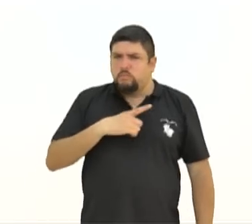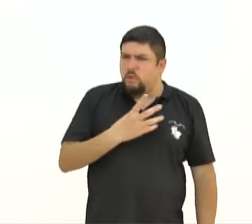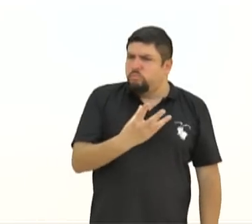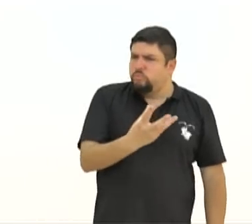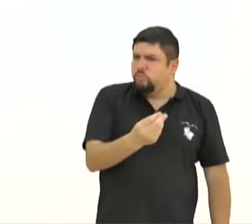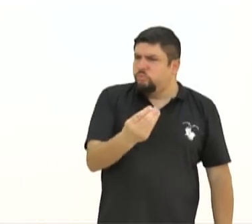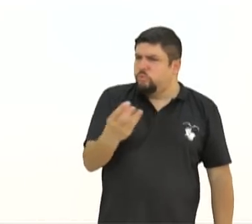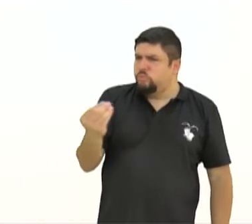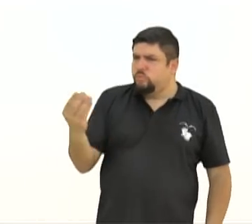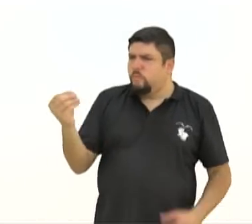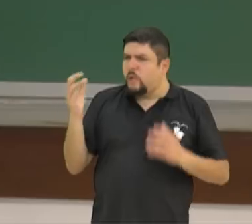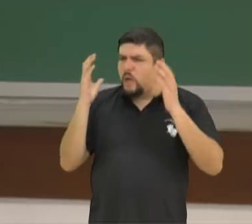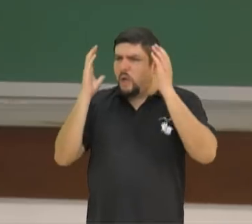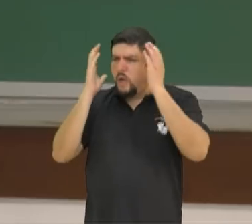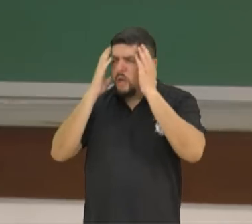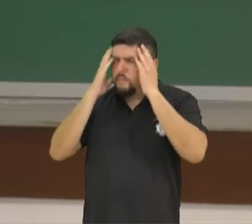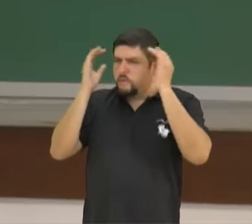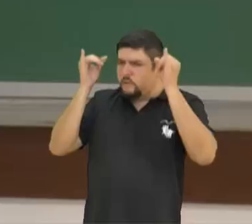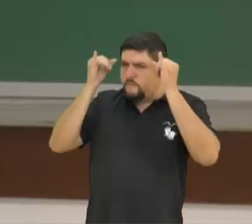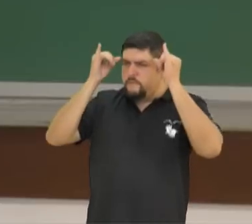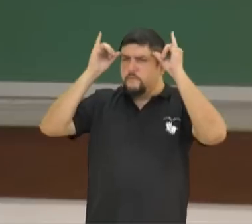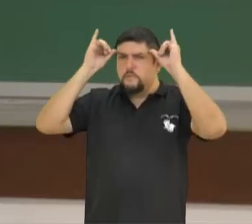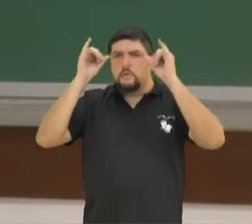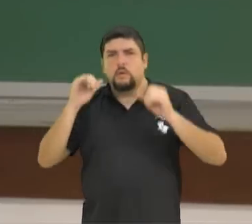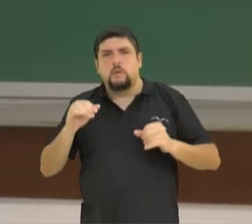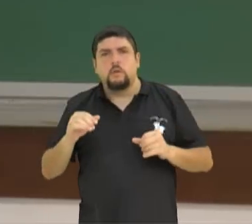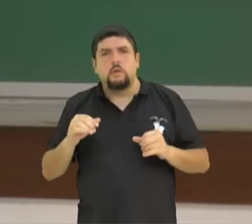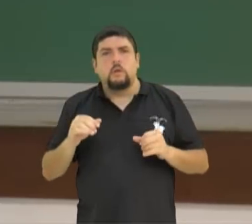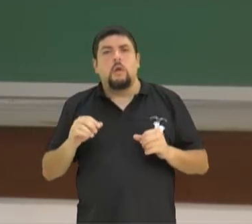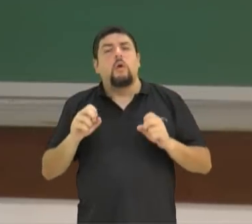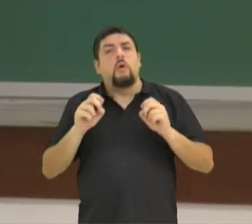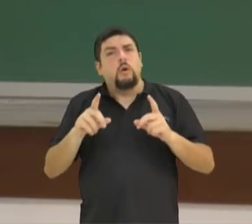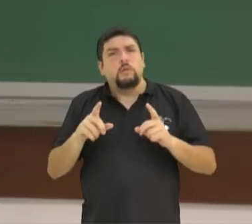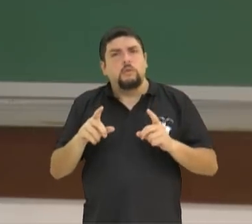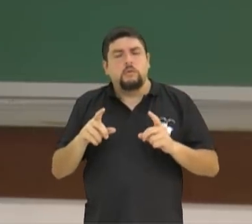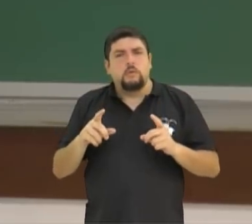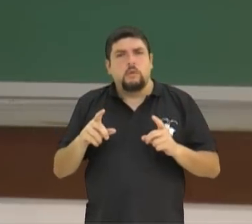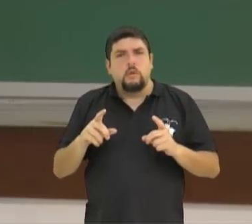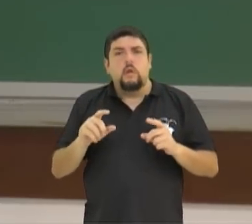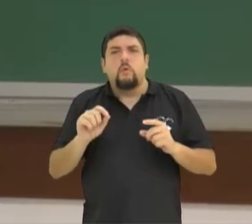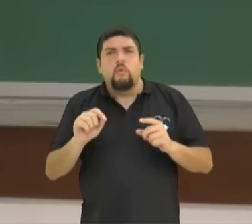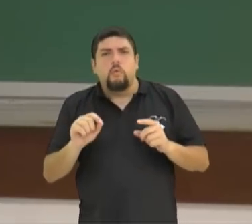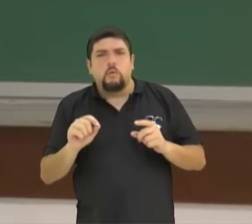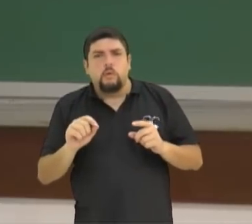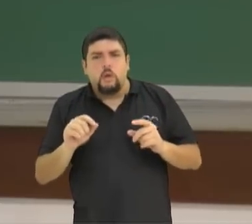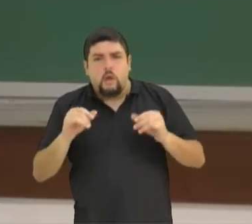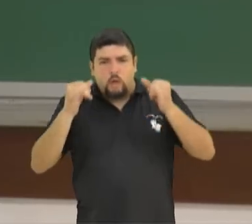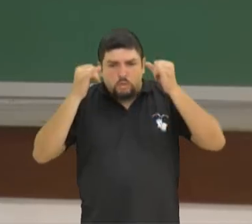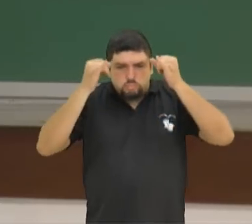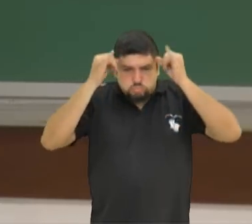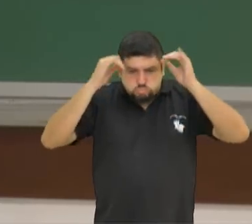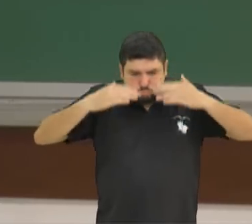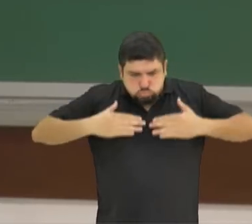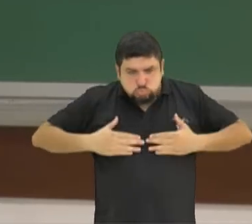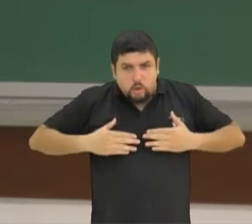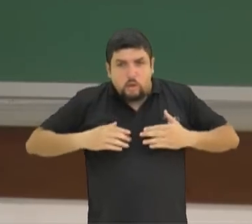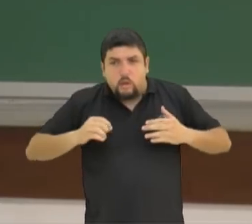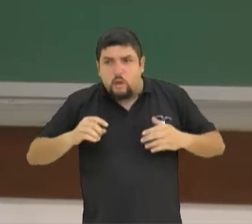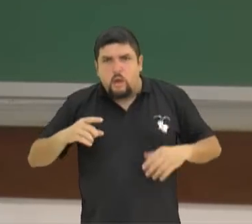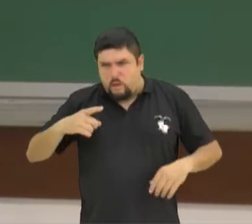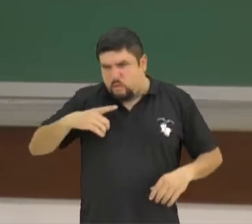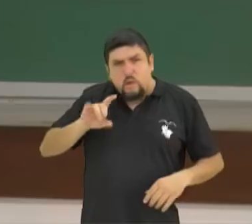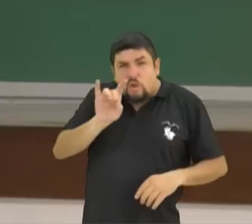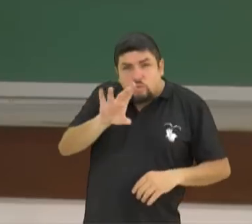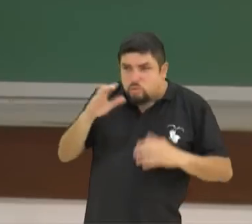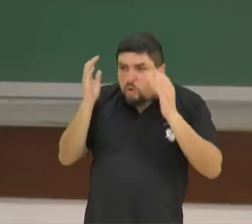também tem um caso de metonímia, em que se pega a parte pelo todo, né? Ele não tem só a cabeça de vaca, né?